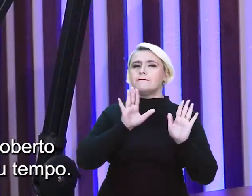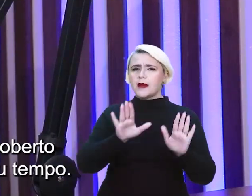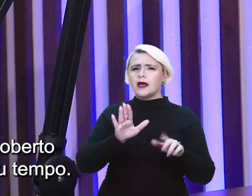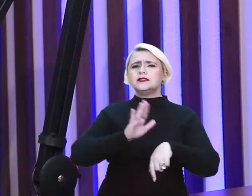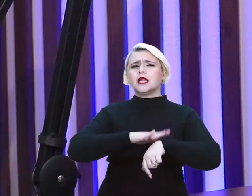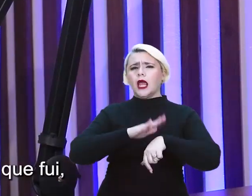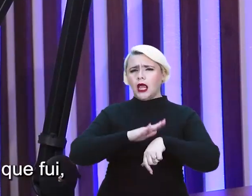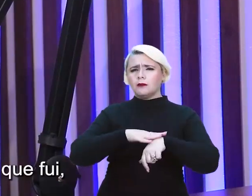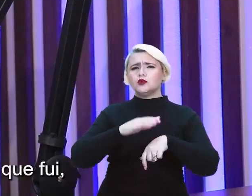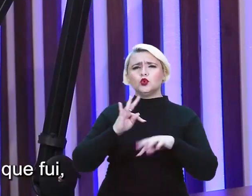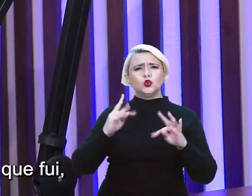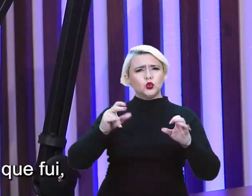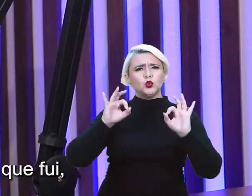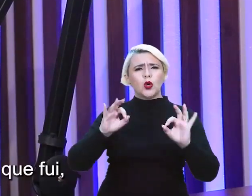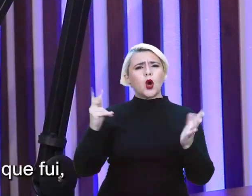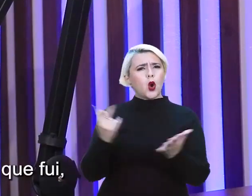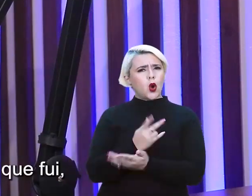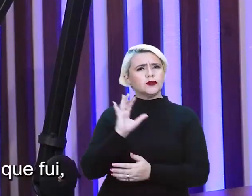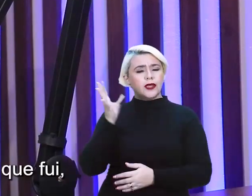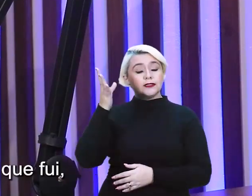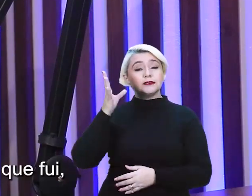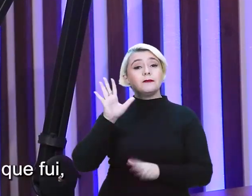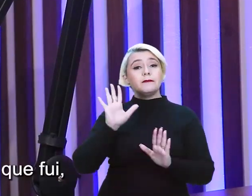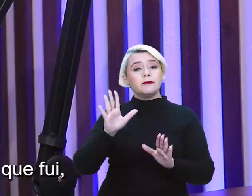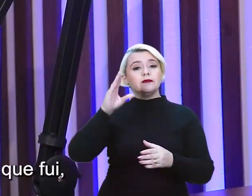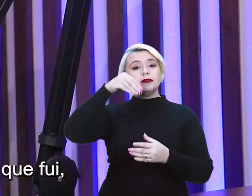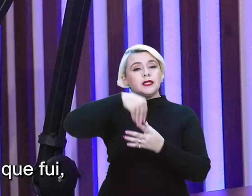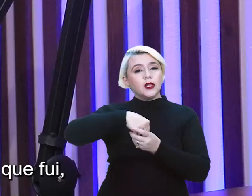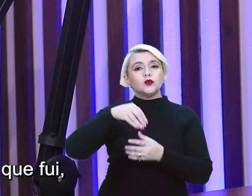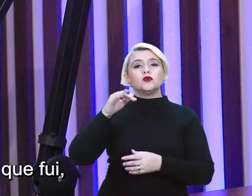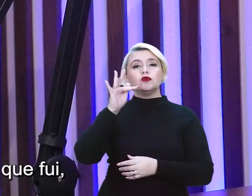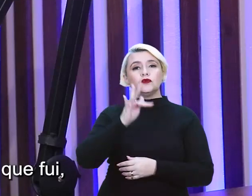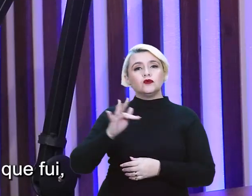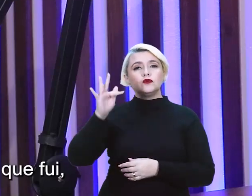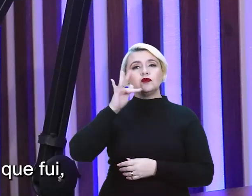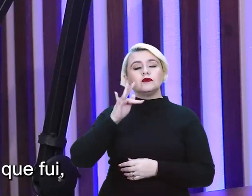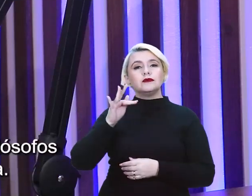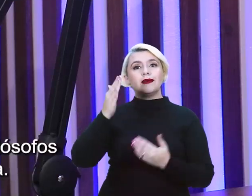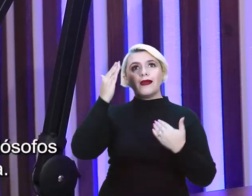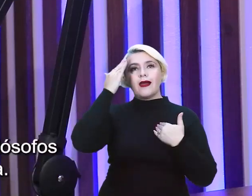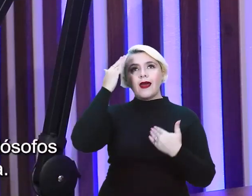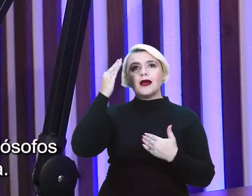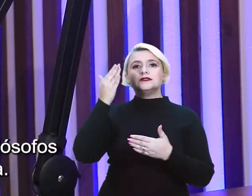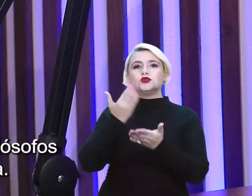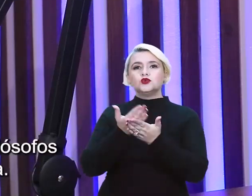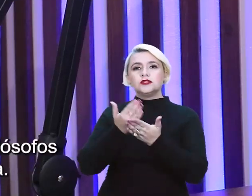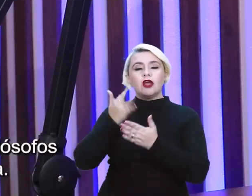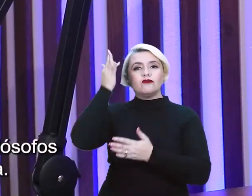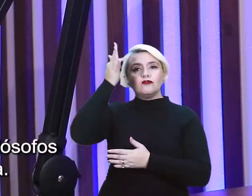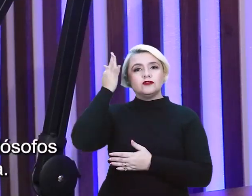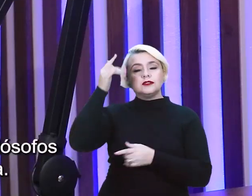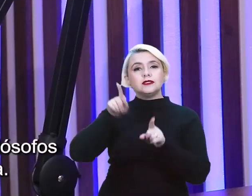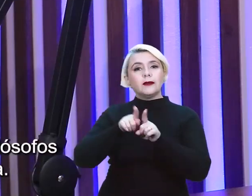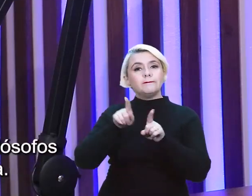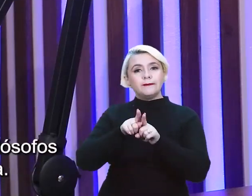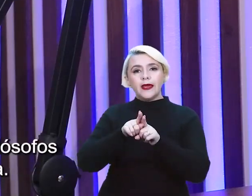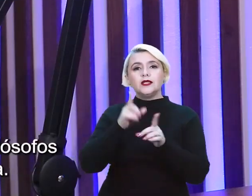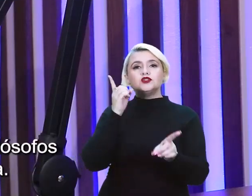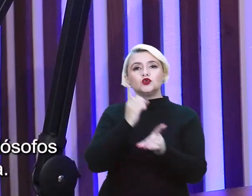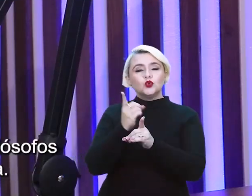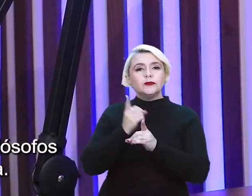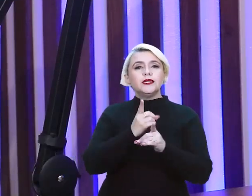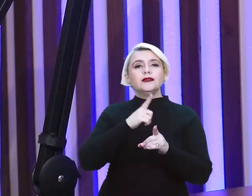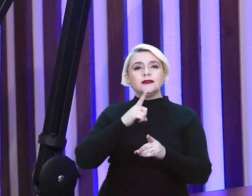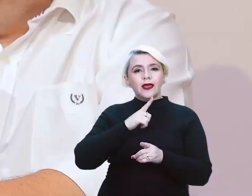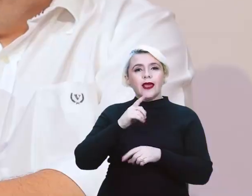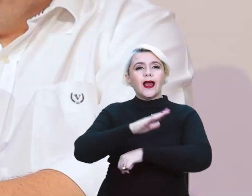seu tempo, e foi na universidade, graças ao conhecimento filosófico, que fui descobrir também o racismo dos filósofos europeus, aquela